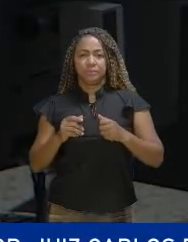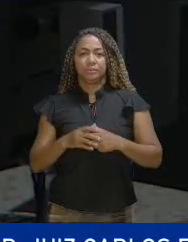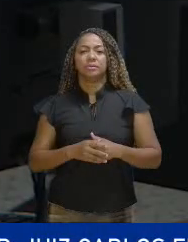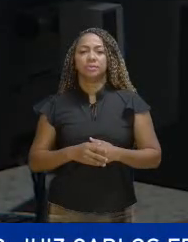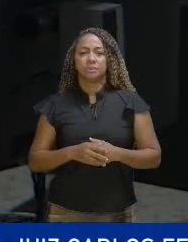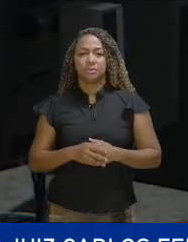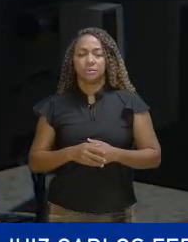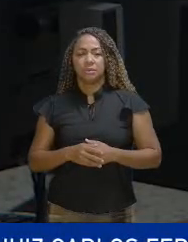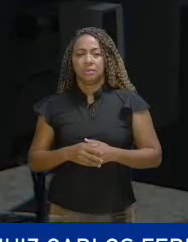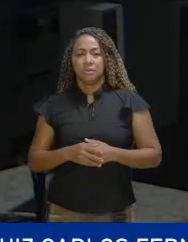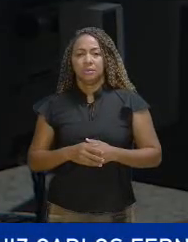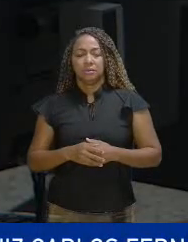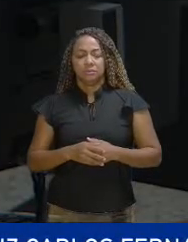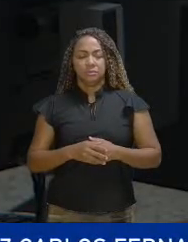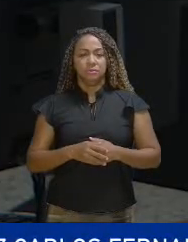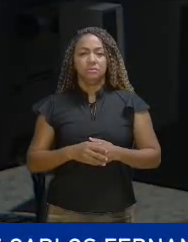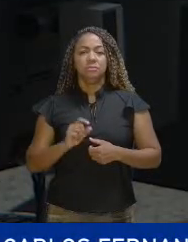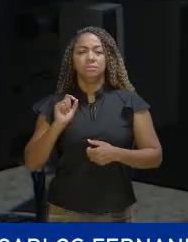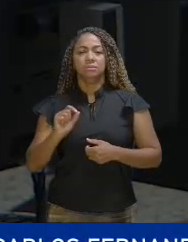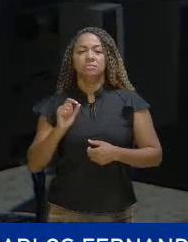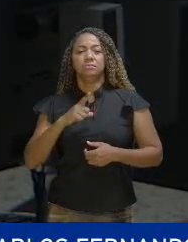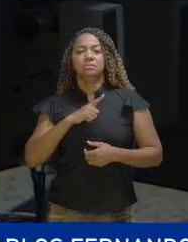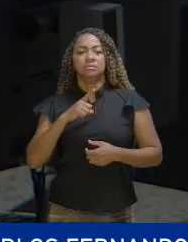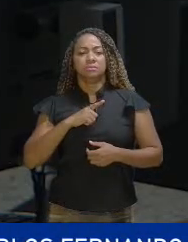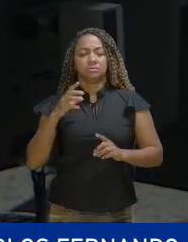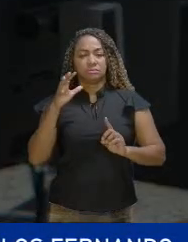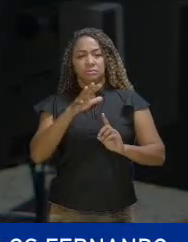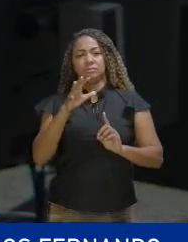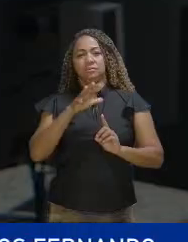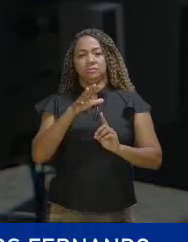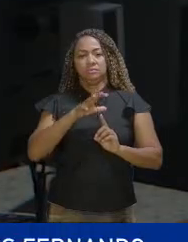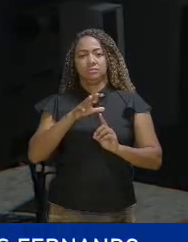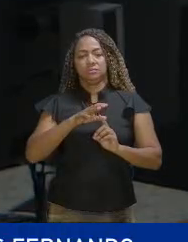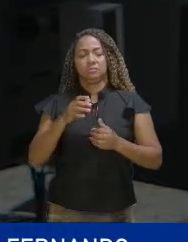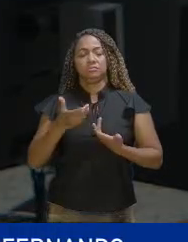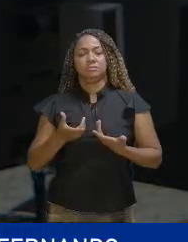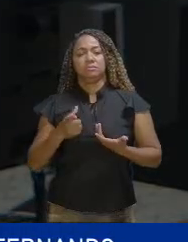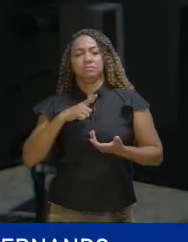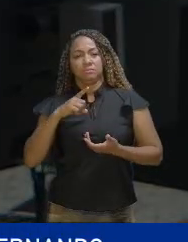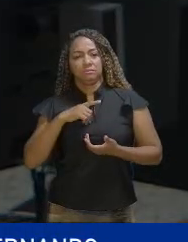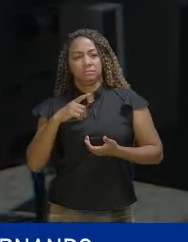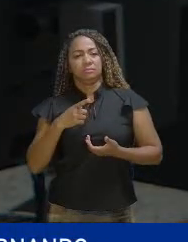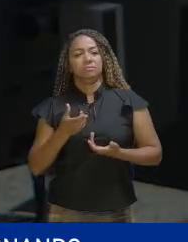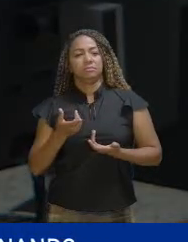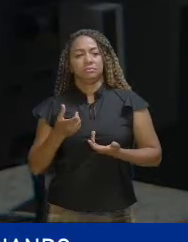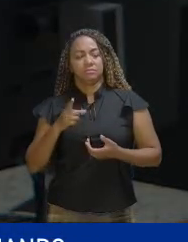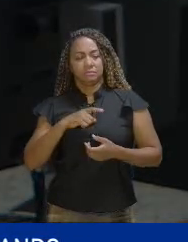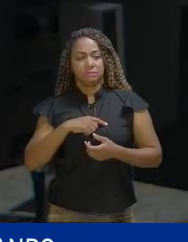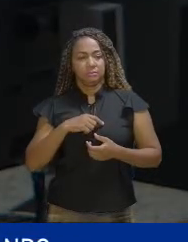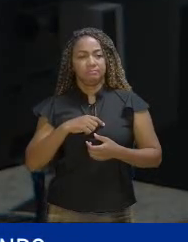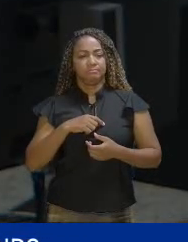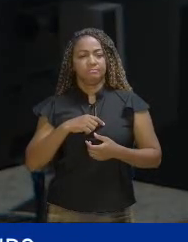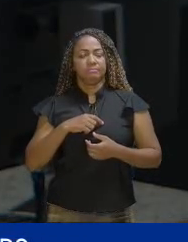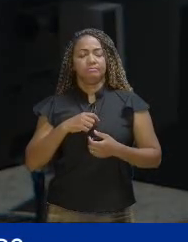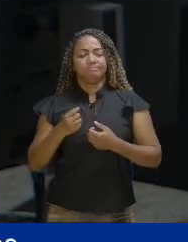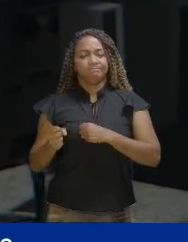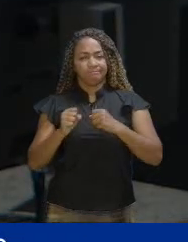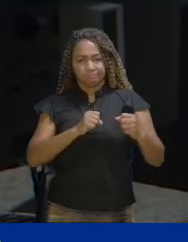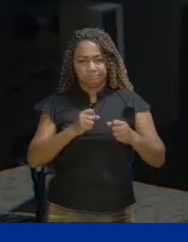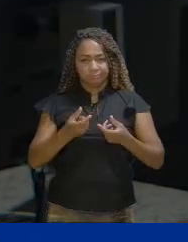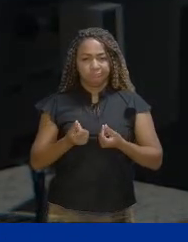pese a inflável, não barba escanoada, gravação curta, do que isso castanho tem escuro, influenciado toca a preta. conduta, se existe ou não poder de abuso, né,